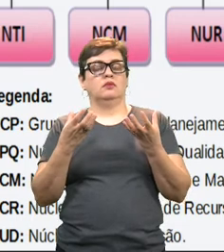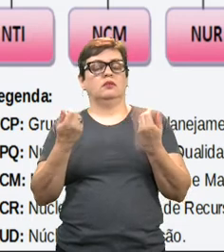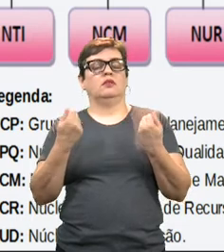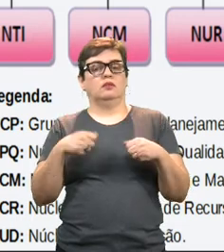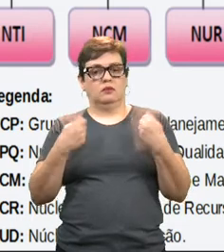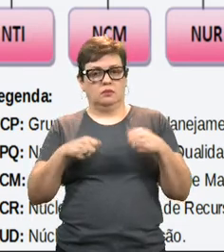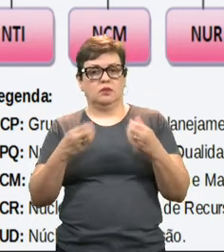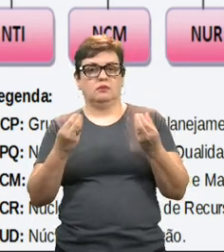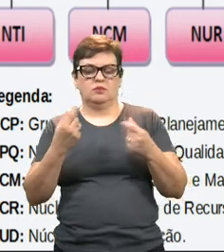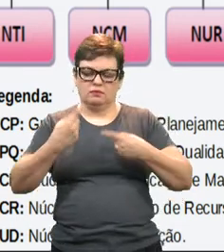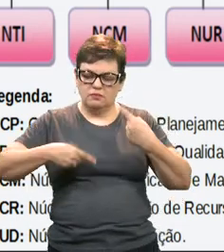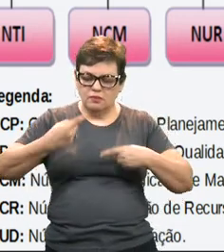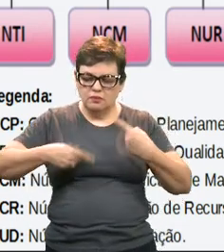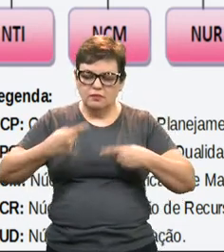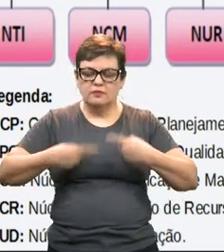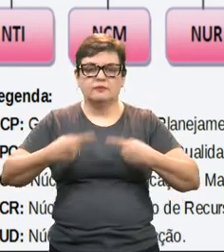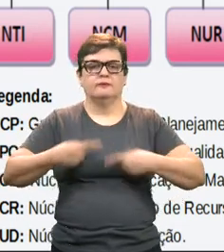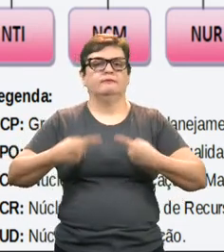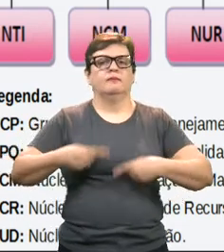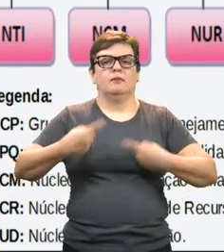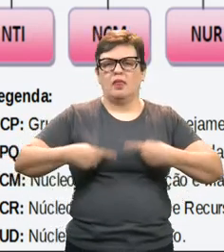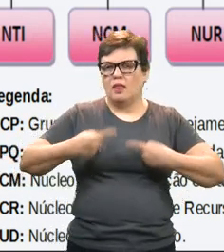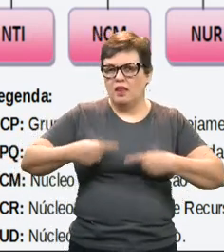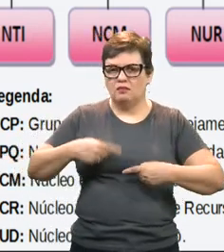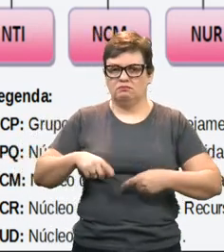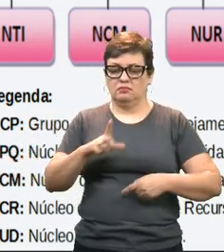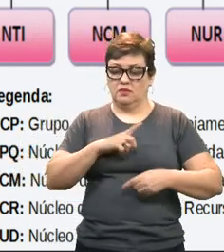demanda muita discussão e tem-se muito